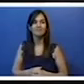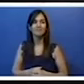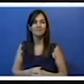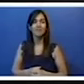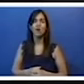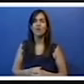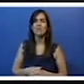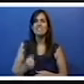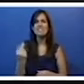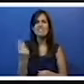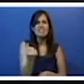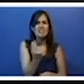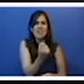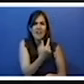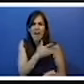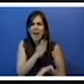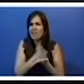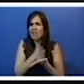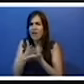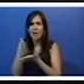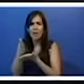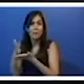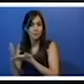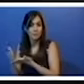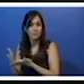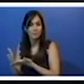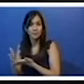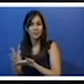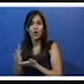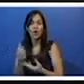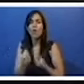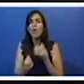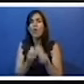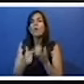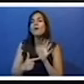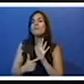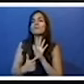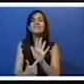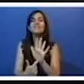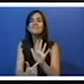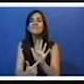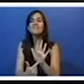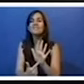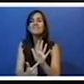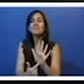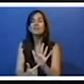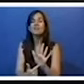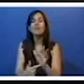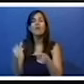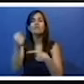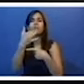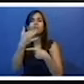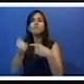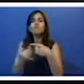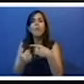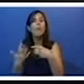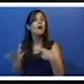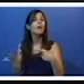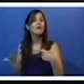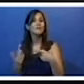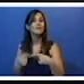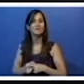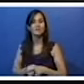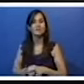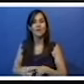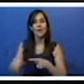9 se cada parte como que eu represento dividir por 9 peguei